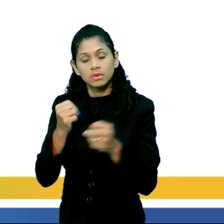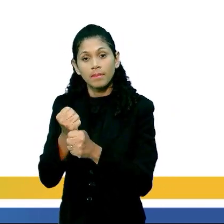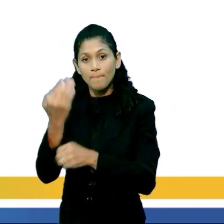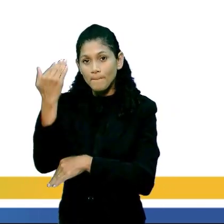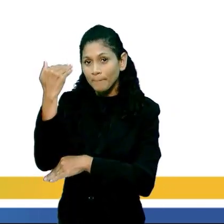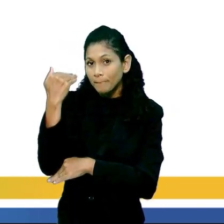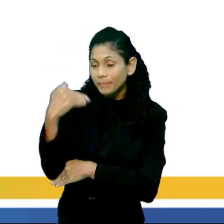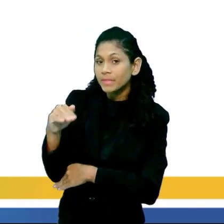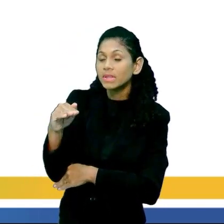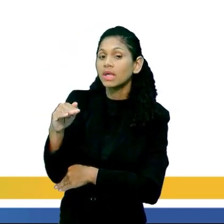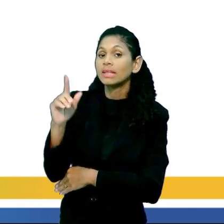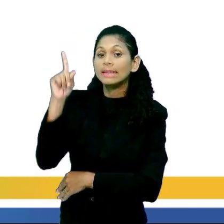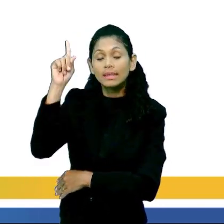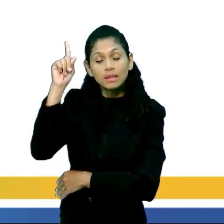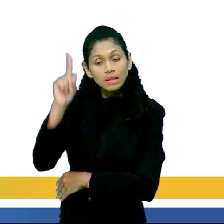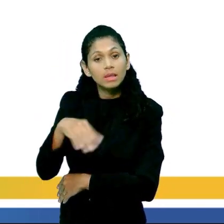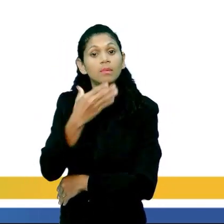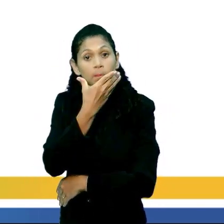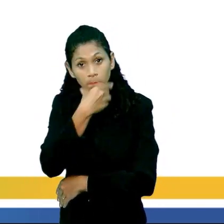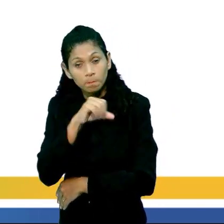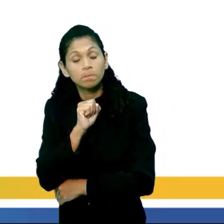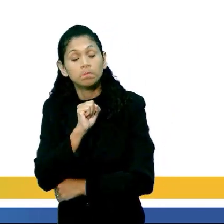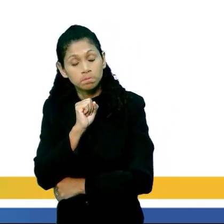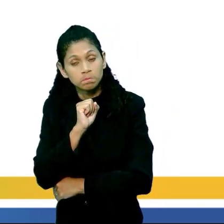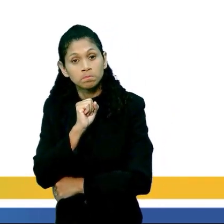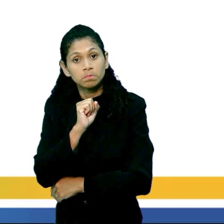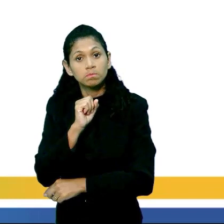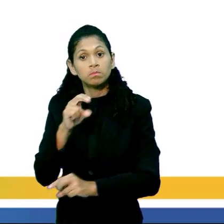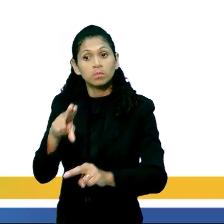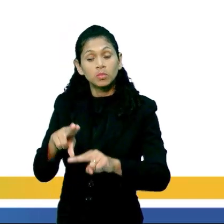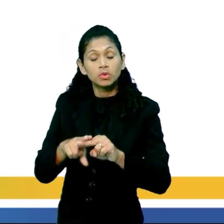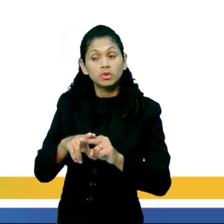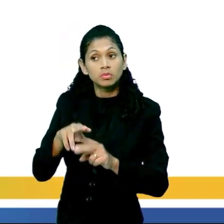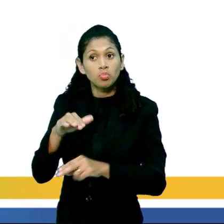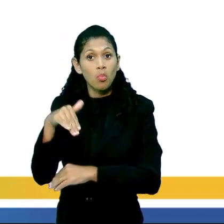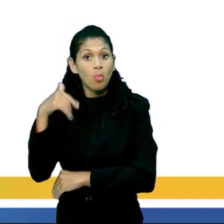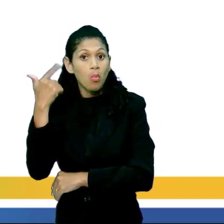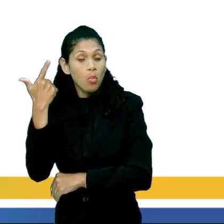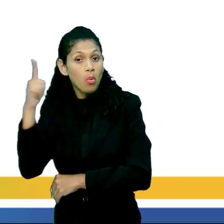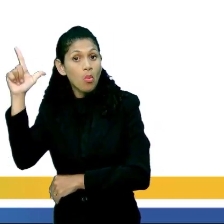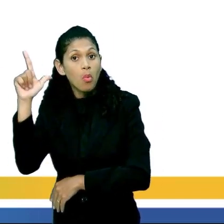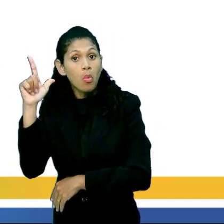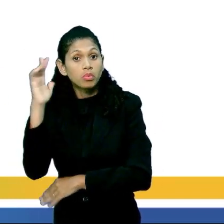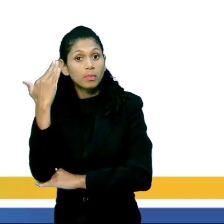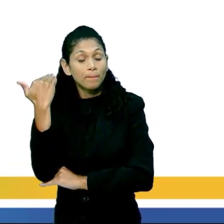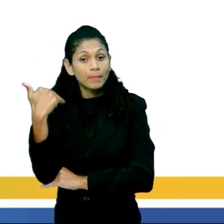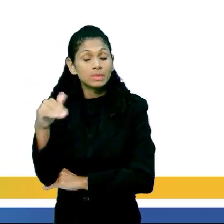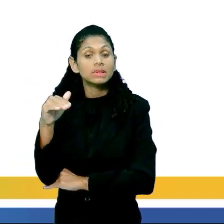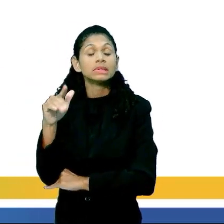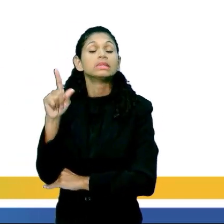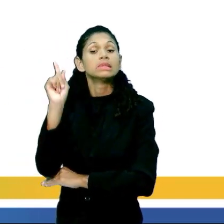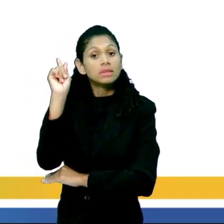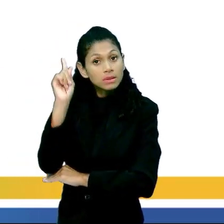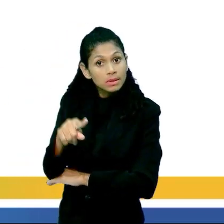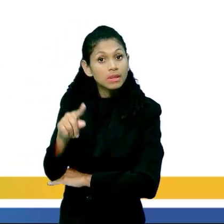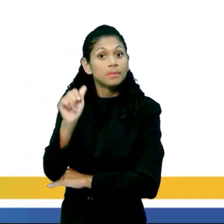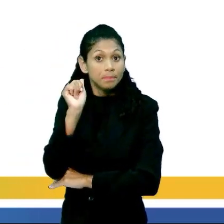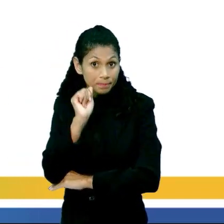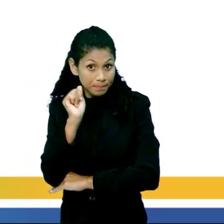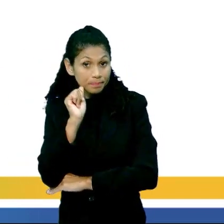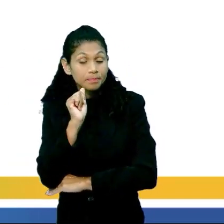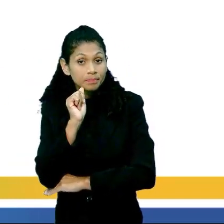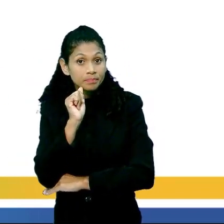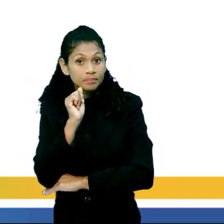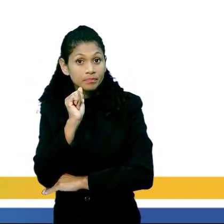homens. Isto quer dizer que a outra metade são mulheres. Então, podemos concluir que